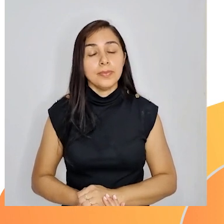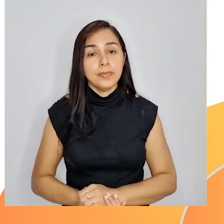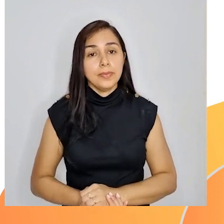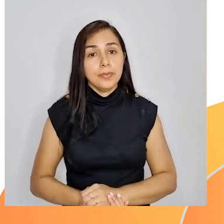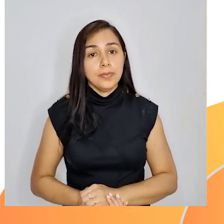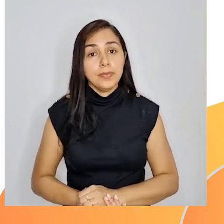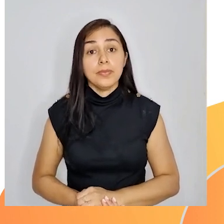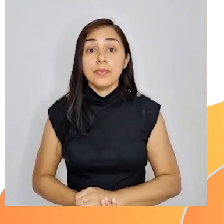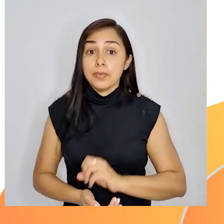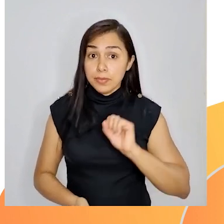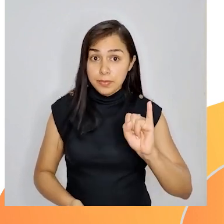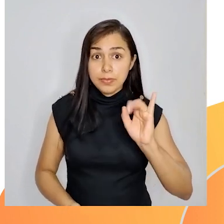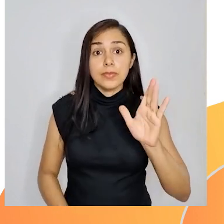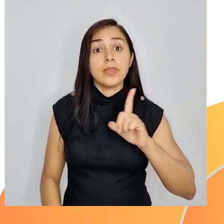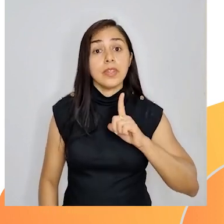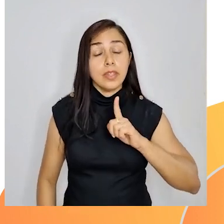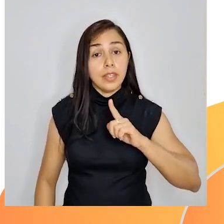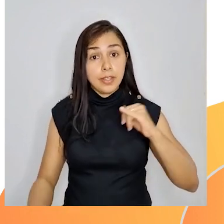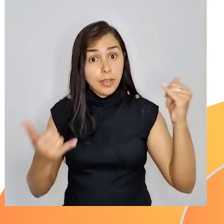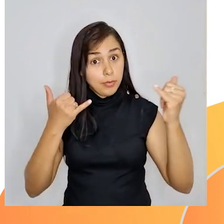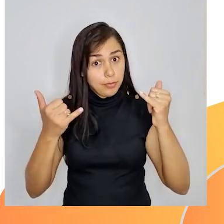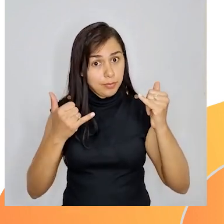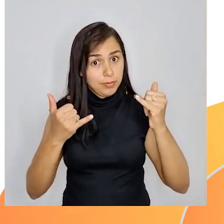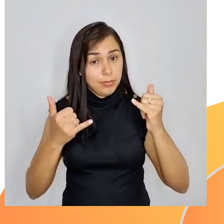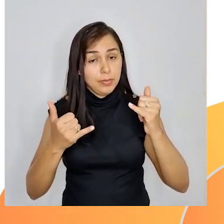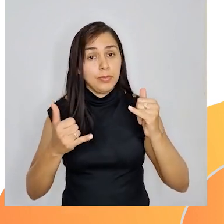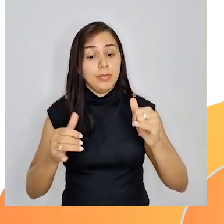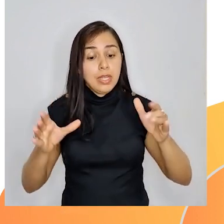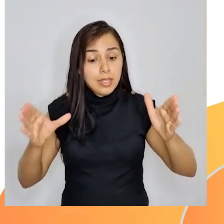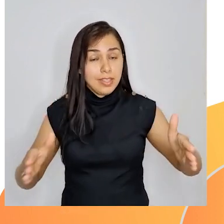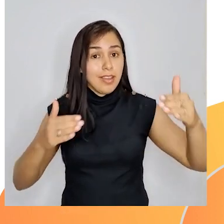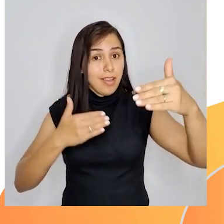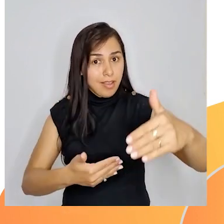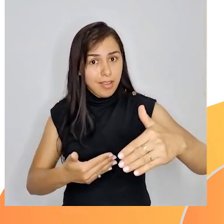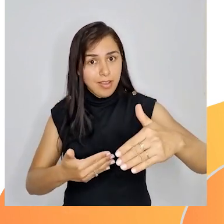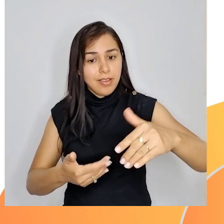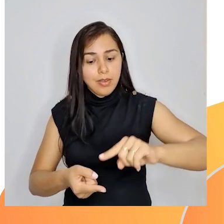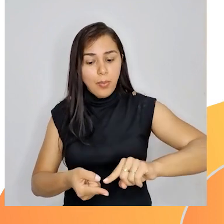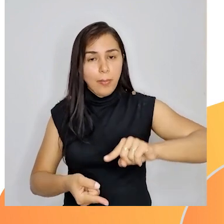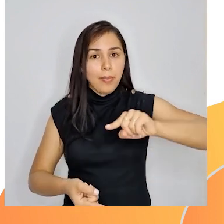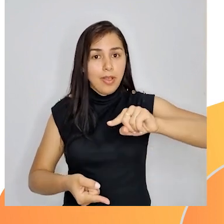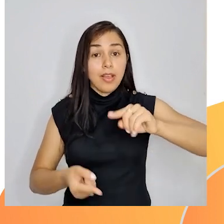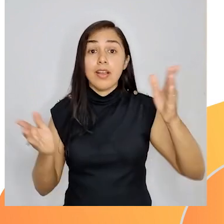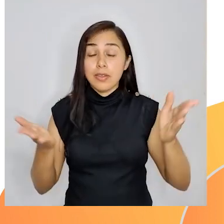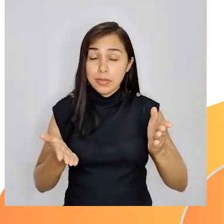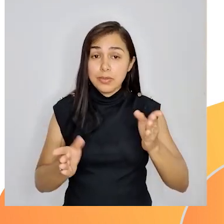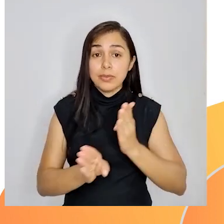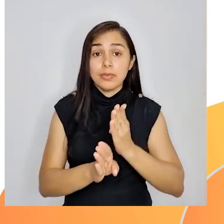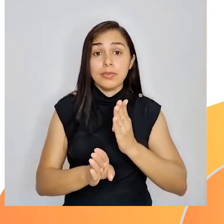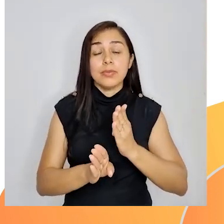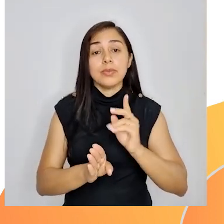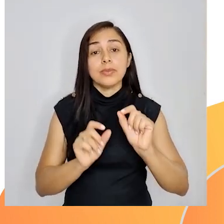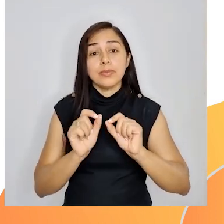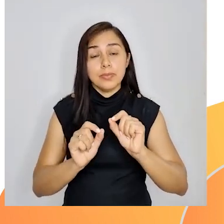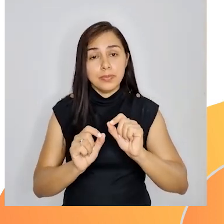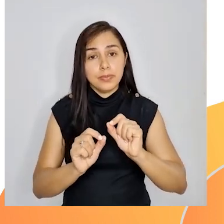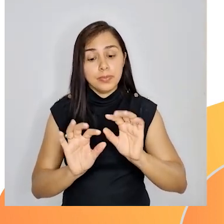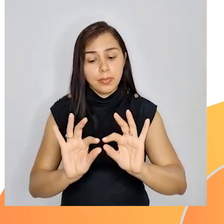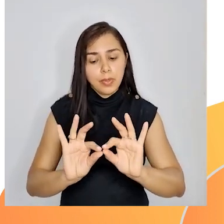como ele deu a informação sobre o volume da Caixa vamos pegar as dimensões da Caixa